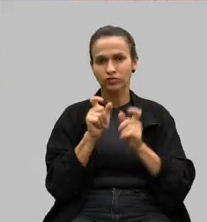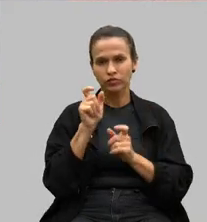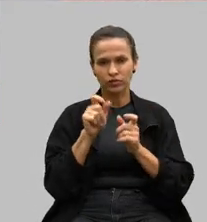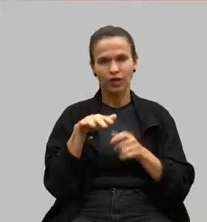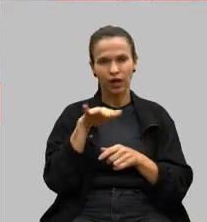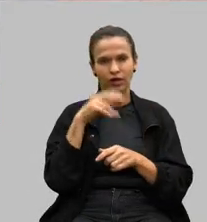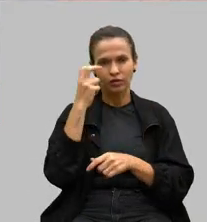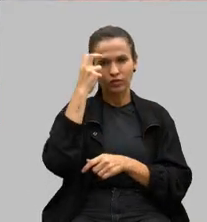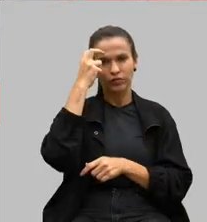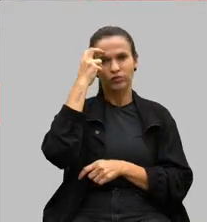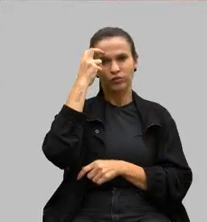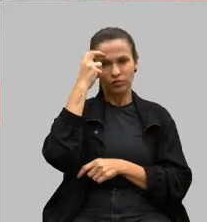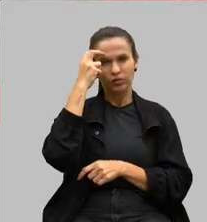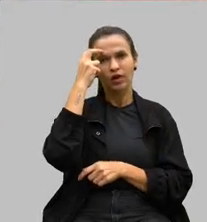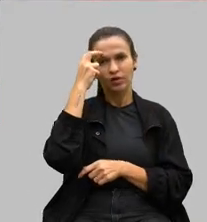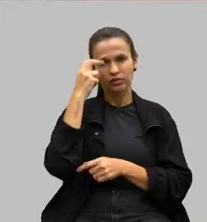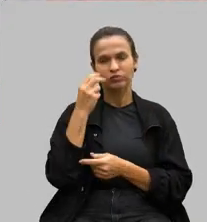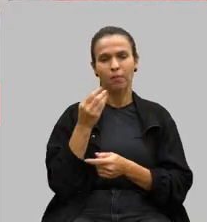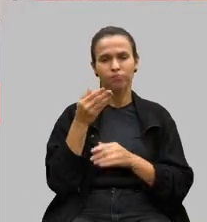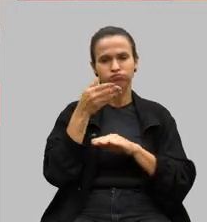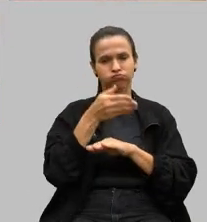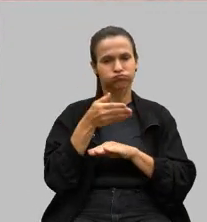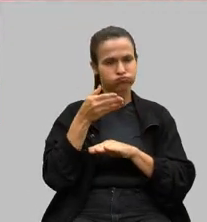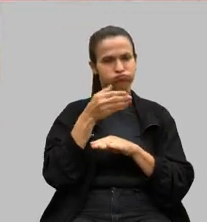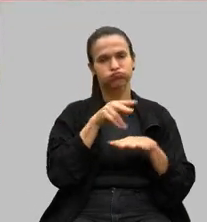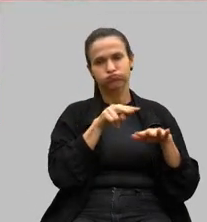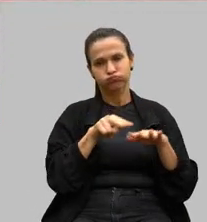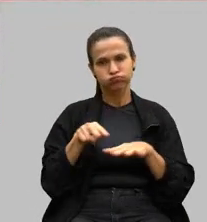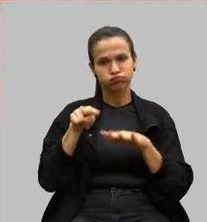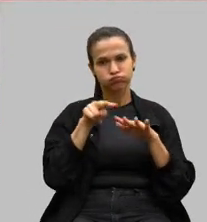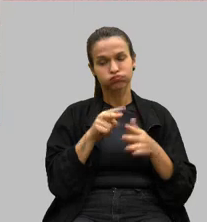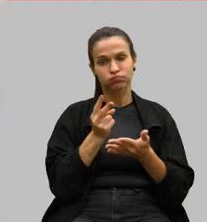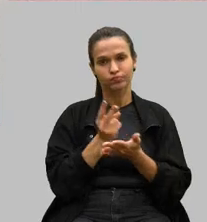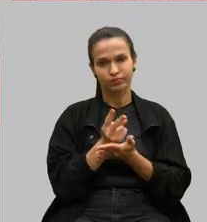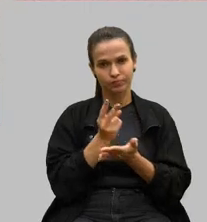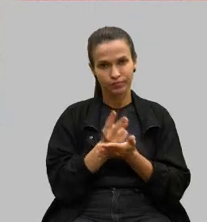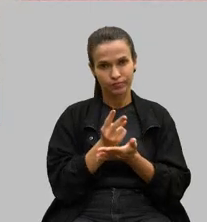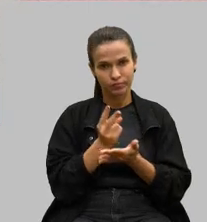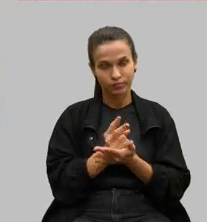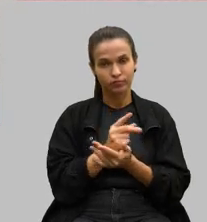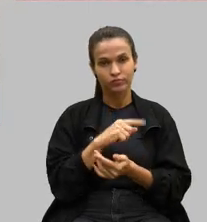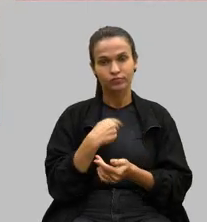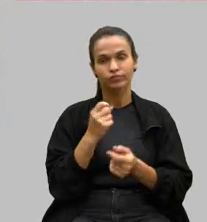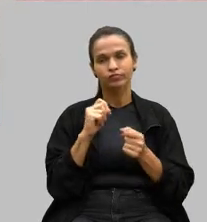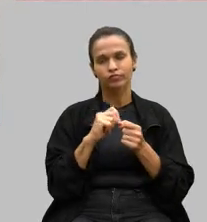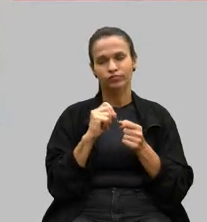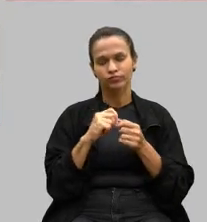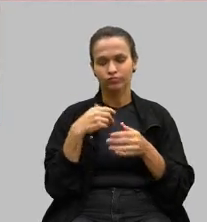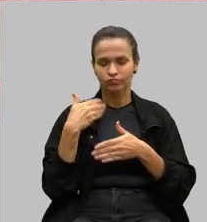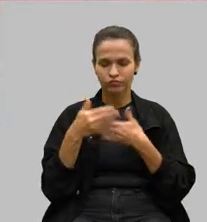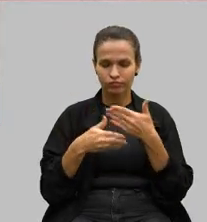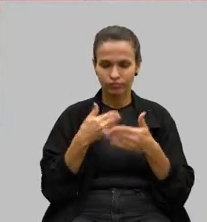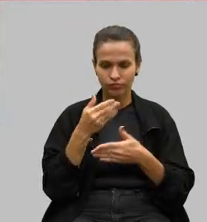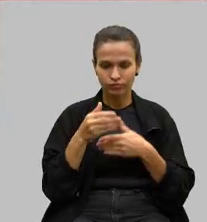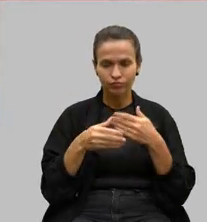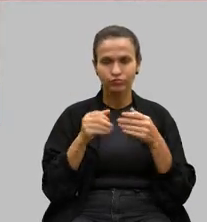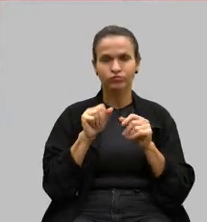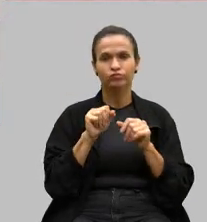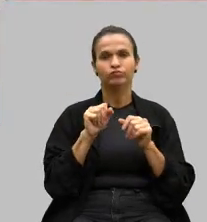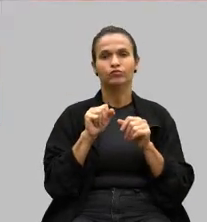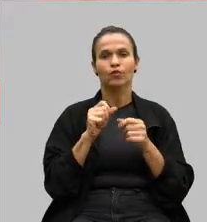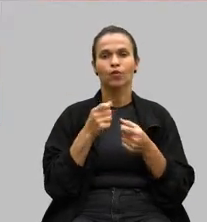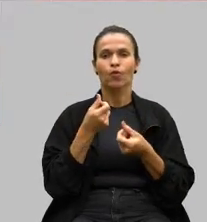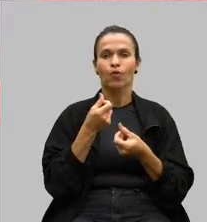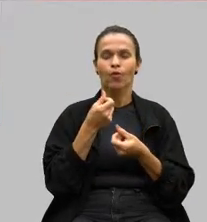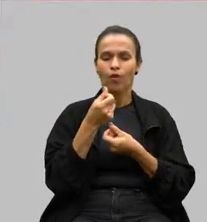estão aqui quase toda semana e nós fizemos aí ao longo do semestre uma série de